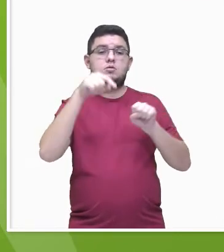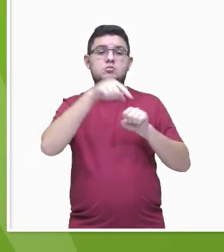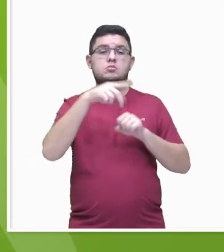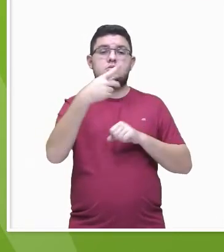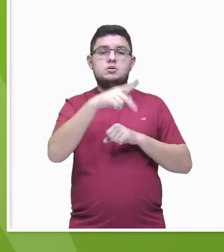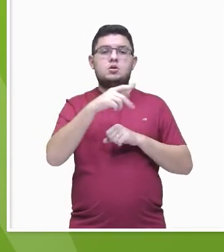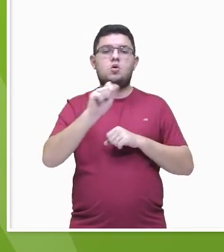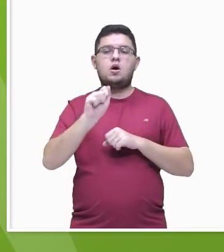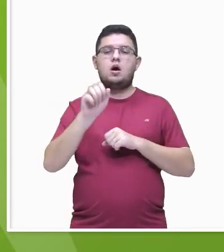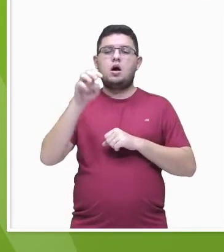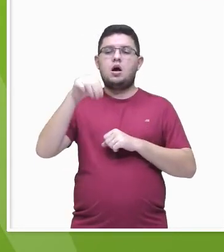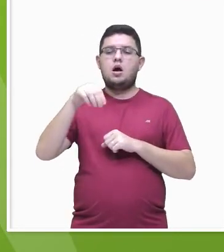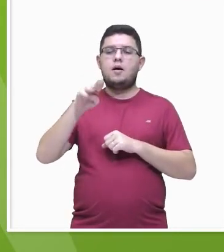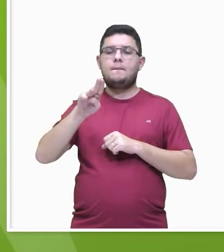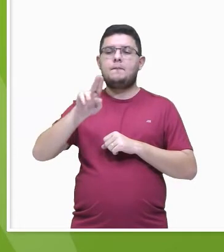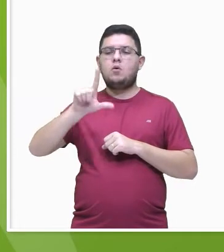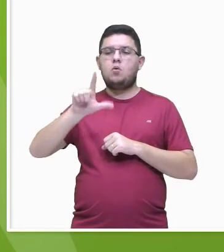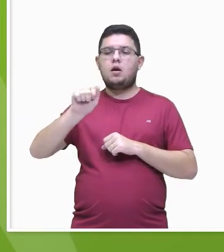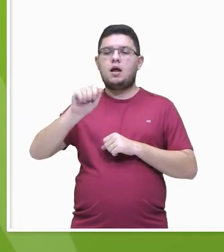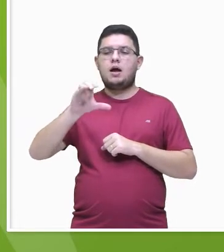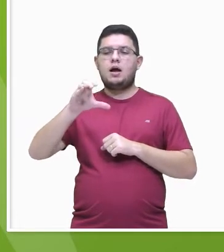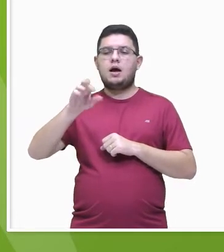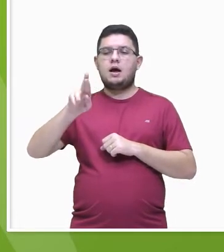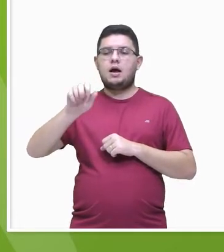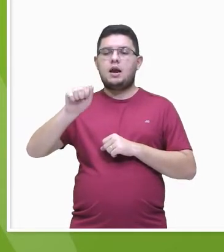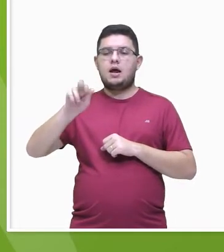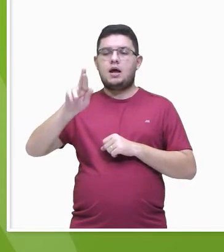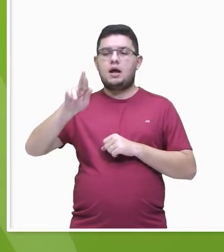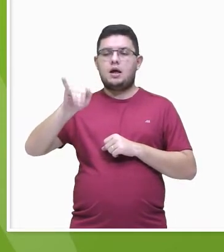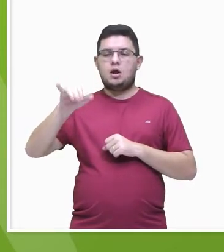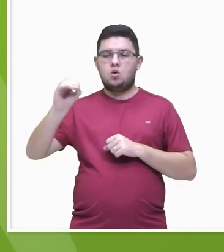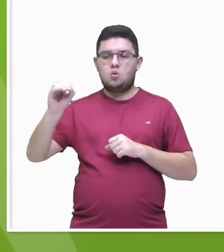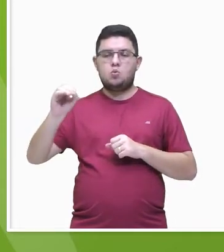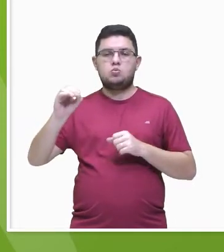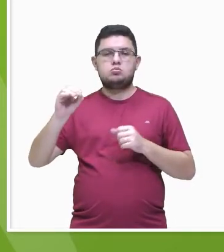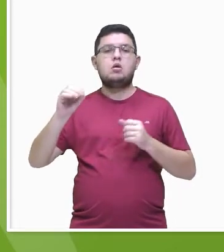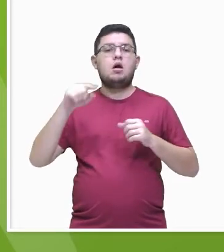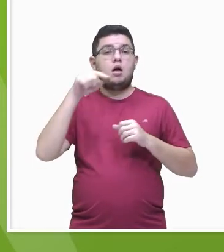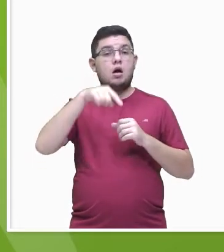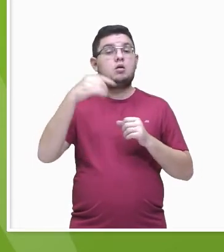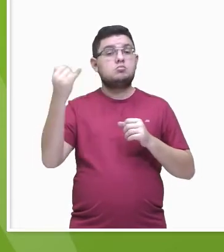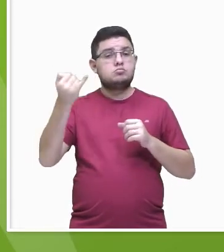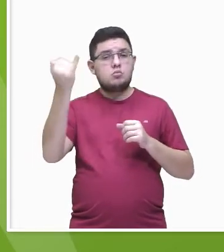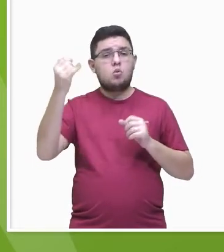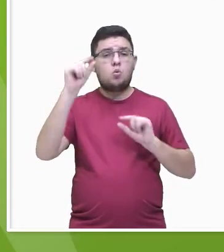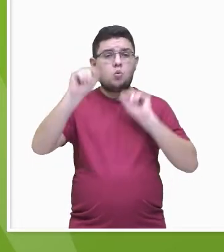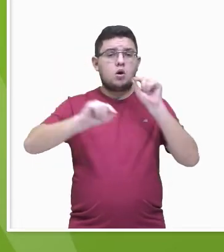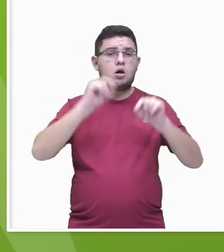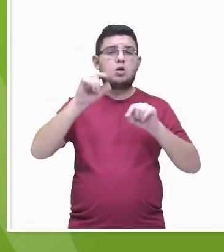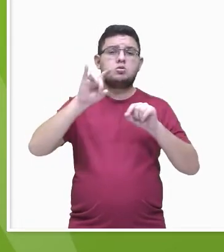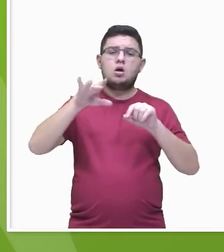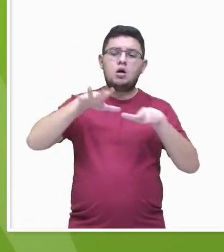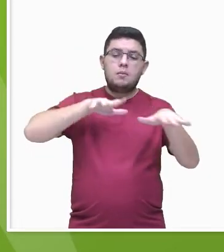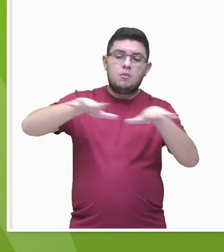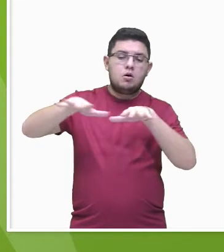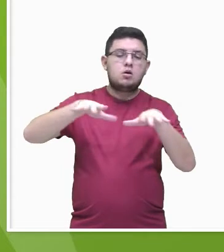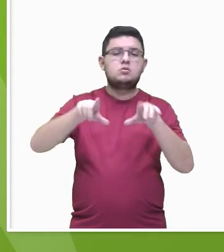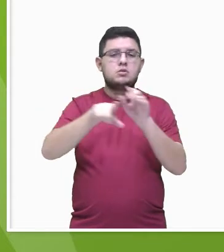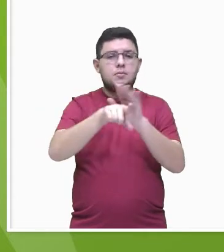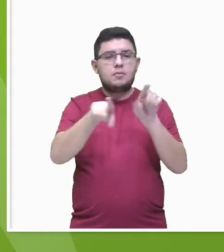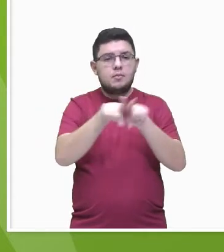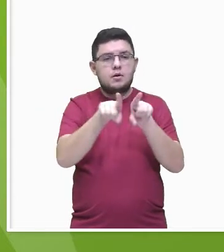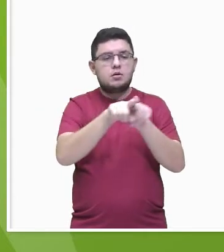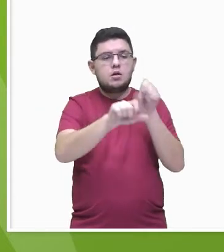ambulacrário. Então, olha aí, o sistema ambulacrário ele vai ser também importante não só para a locomoção dos